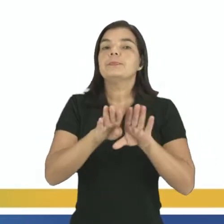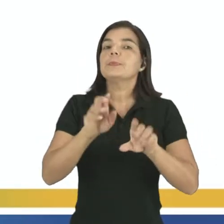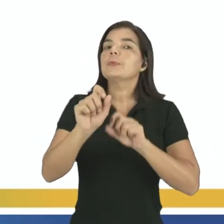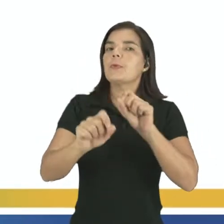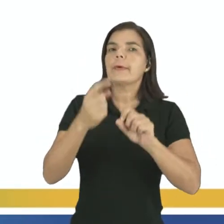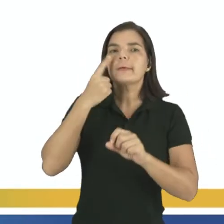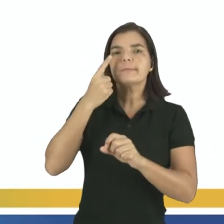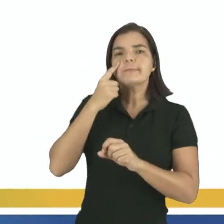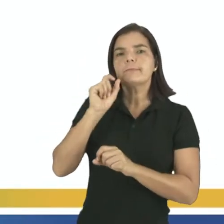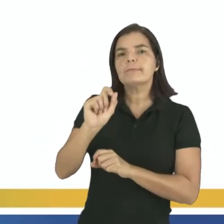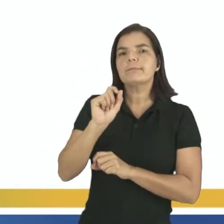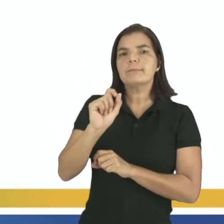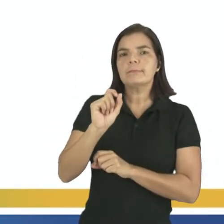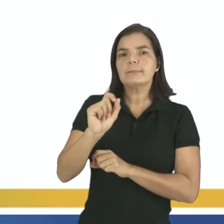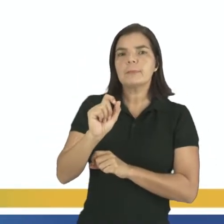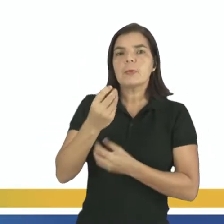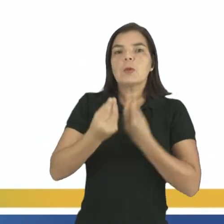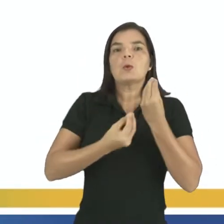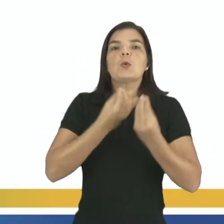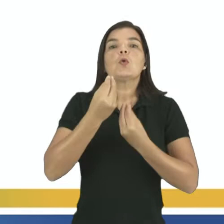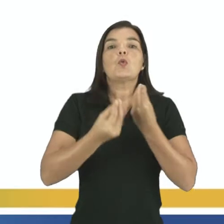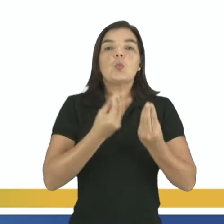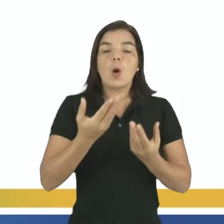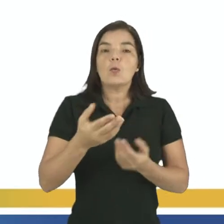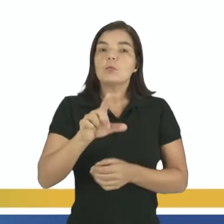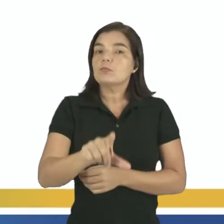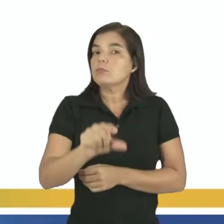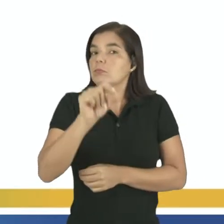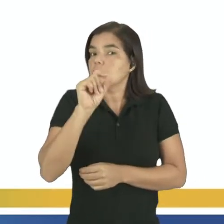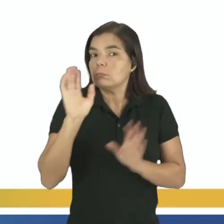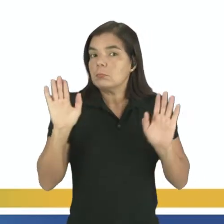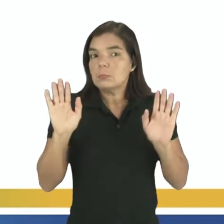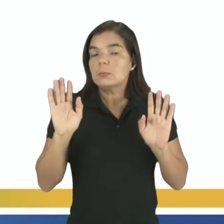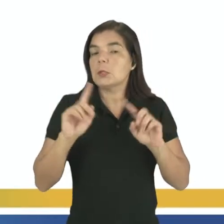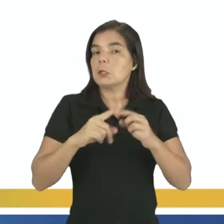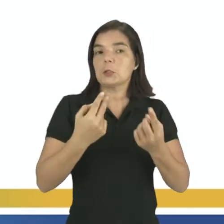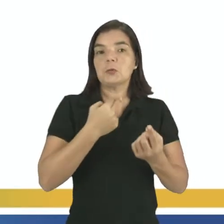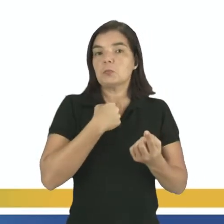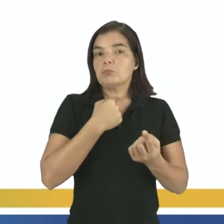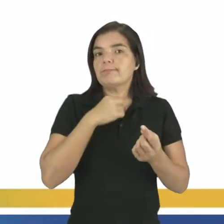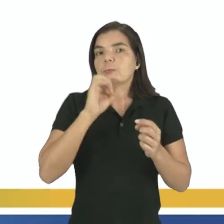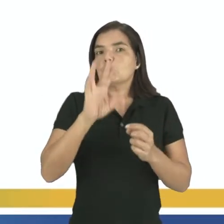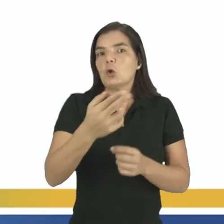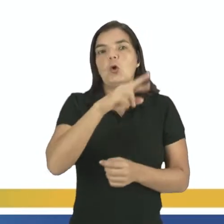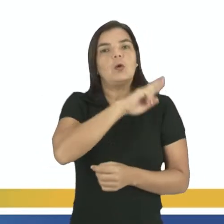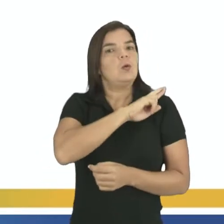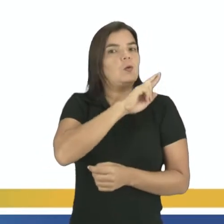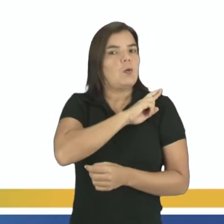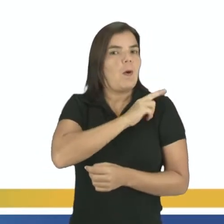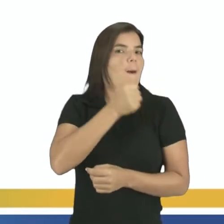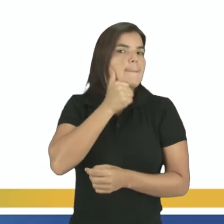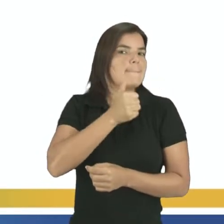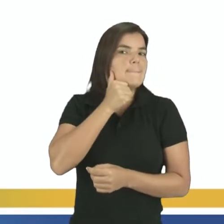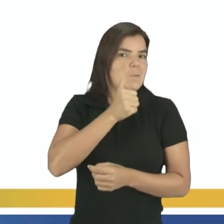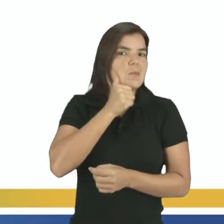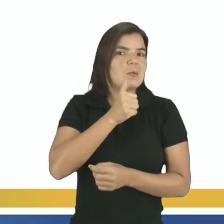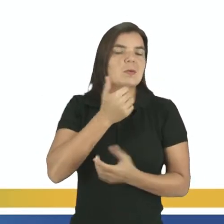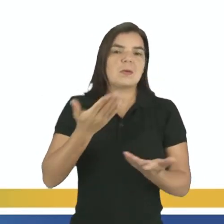ser enxergada como algo opcional e que não deve cair só sobre a mulher